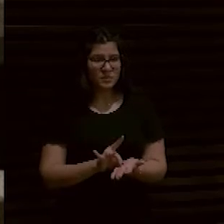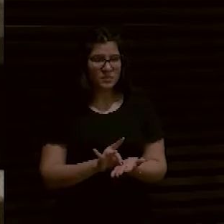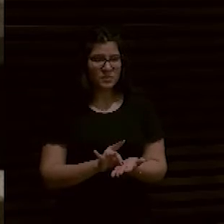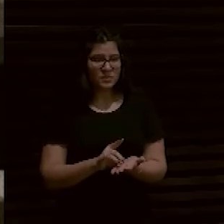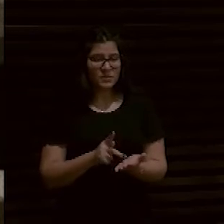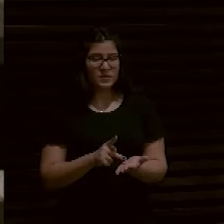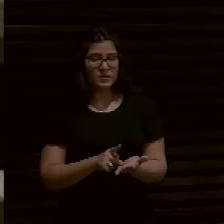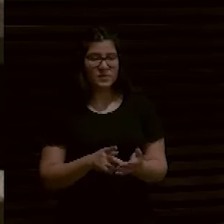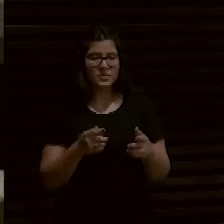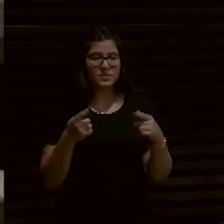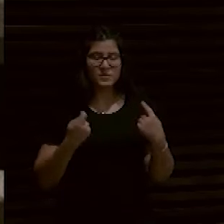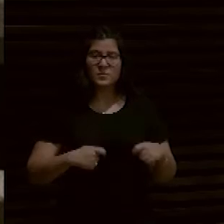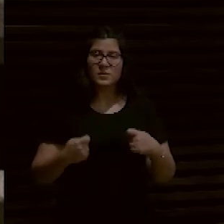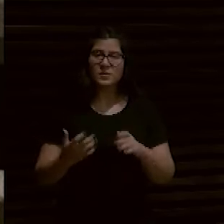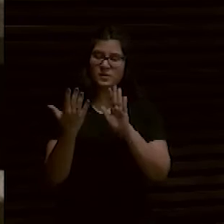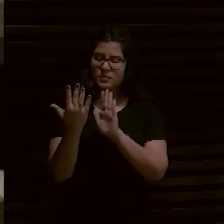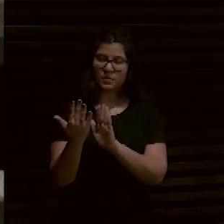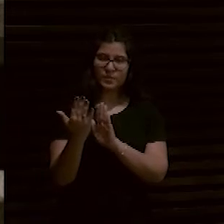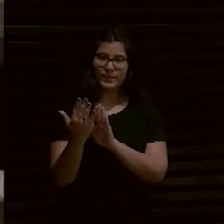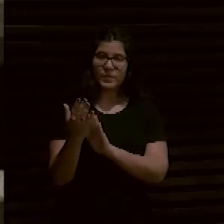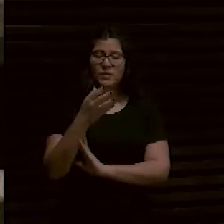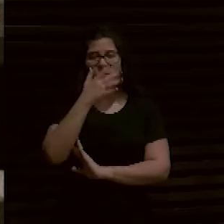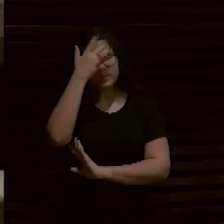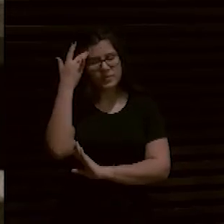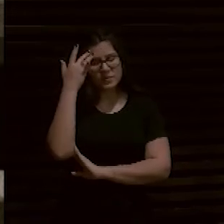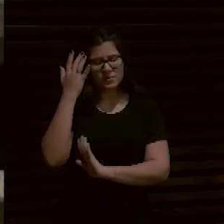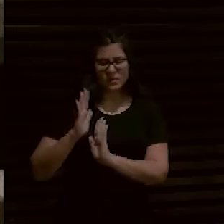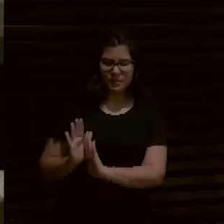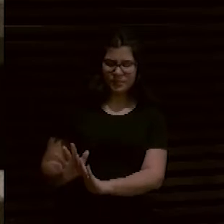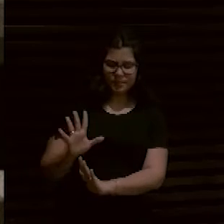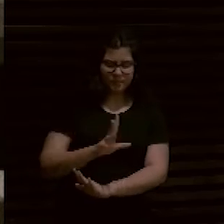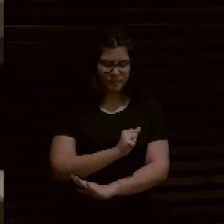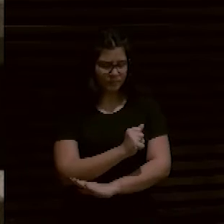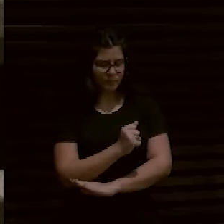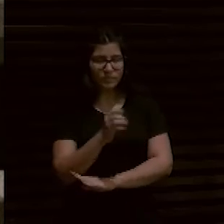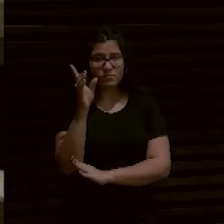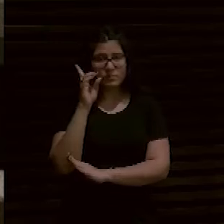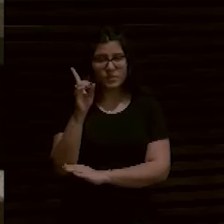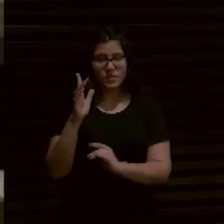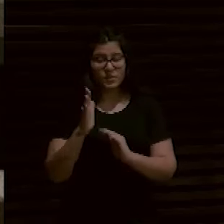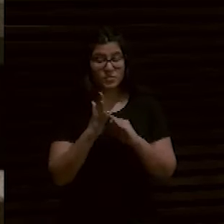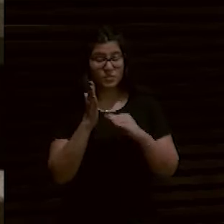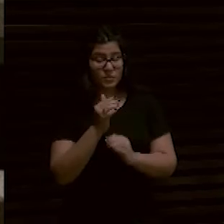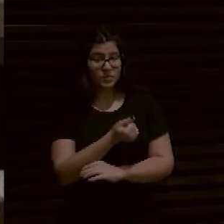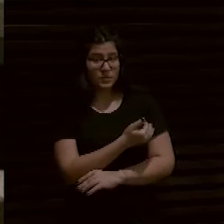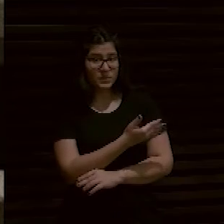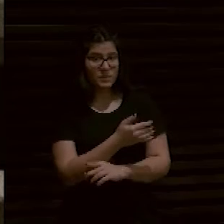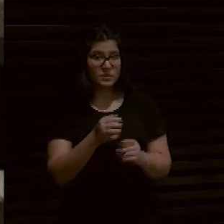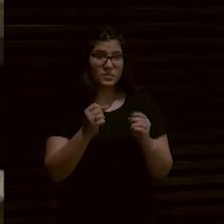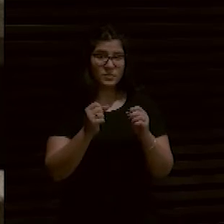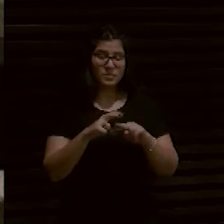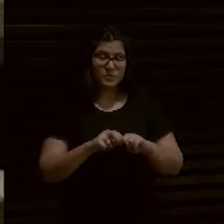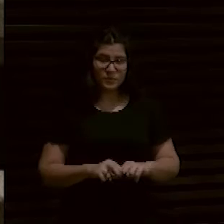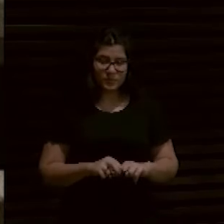confrontada. O homem deixou de amar a Deus de todo o coração e tornou-se idólatra. Por isso é necessário